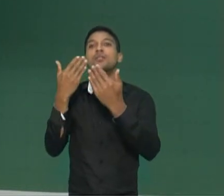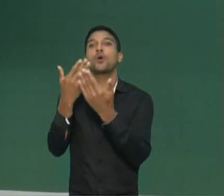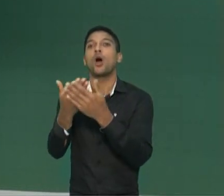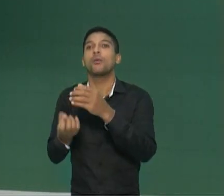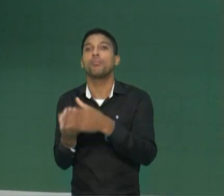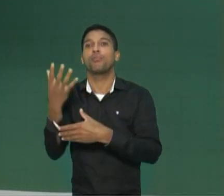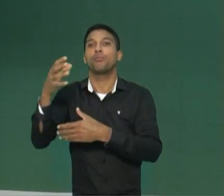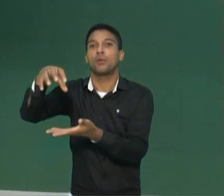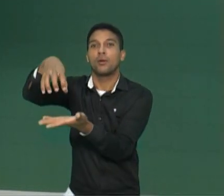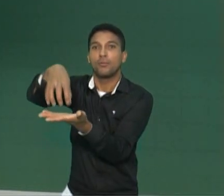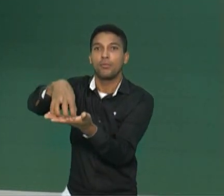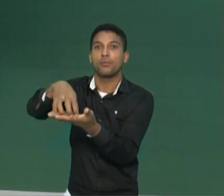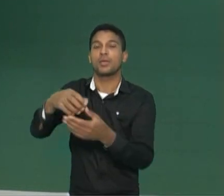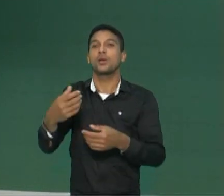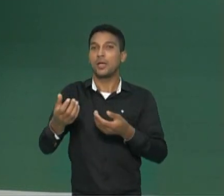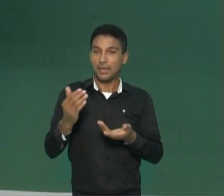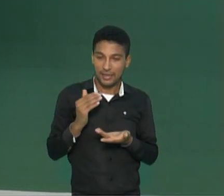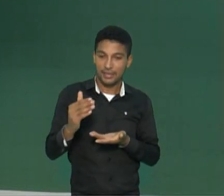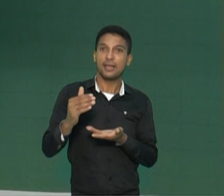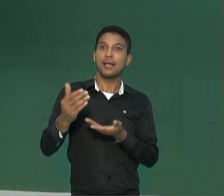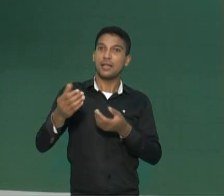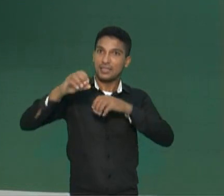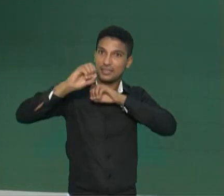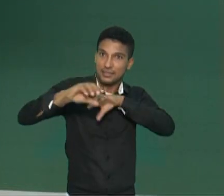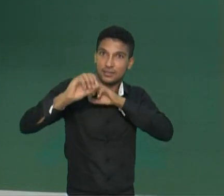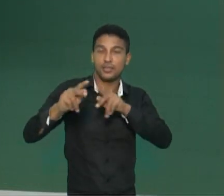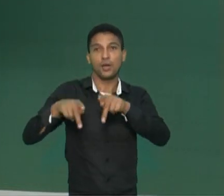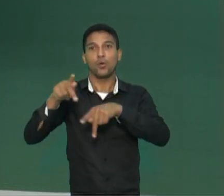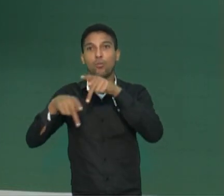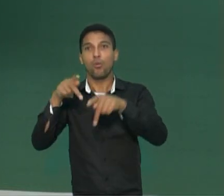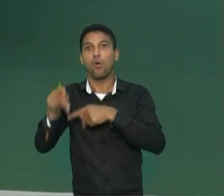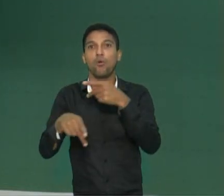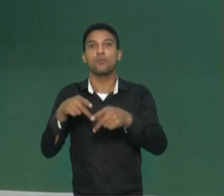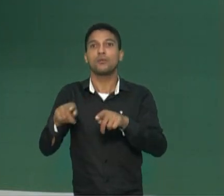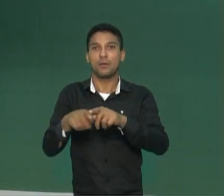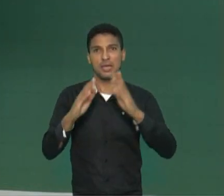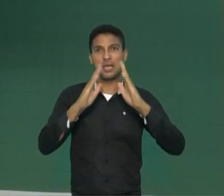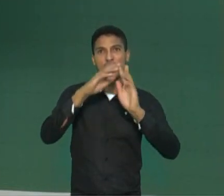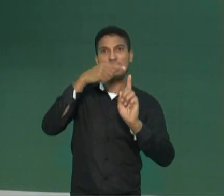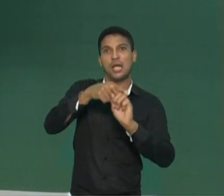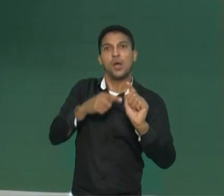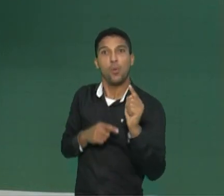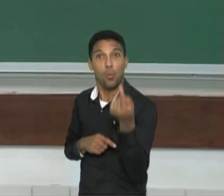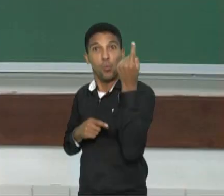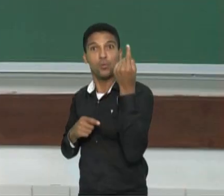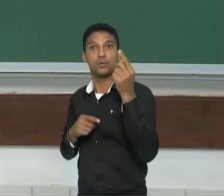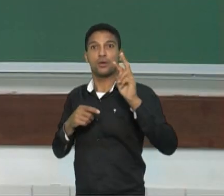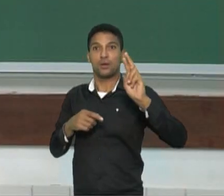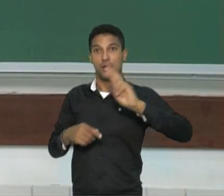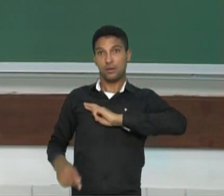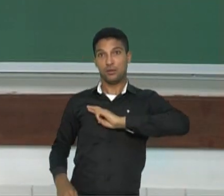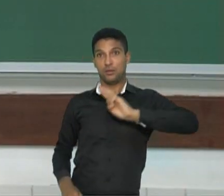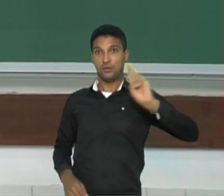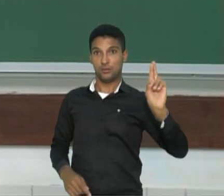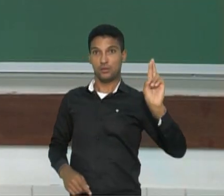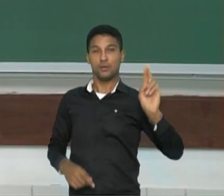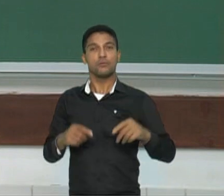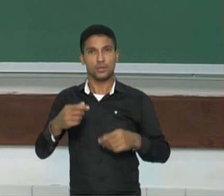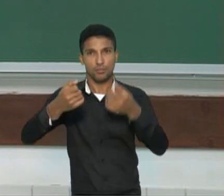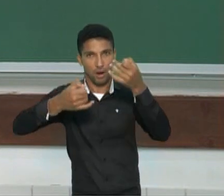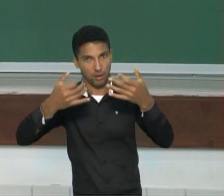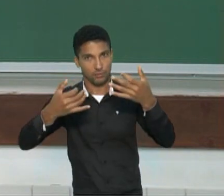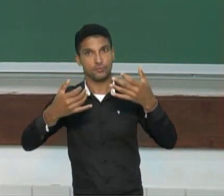de unificar o povo e voltar para uma única religião, tá? A gente já volta. Bem rapidinho, hein? Eu esqueci de responder